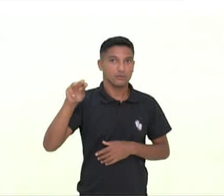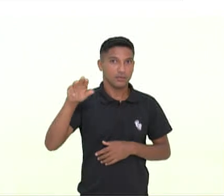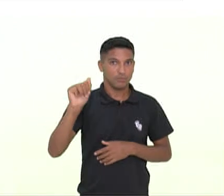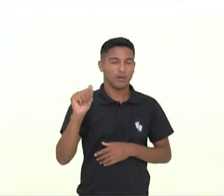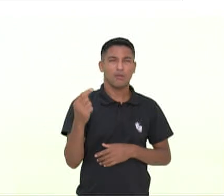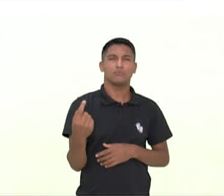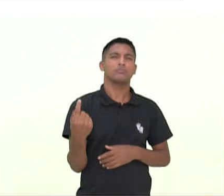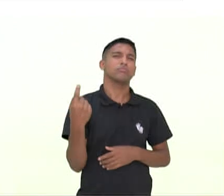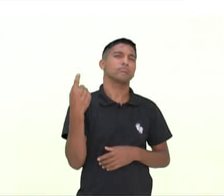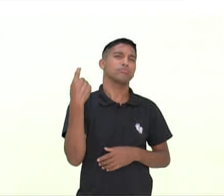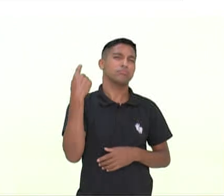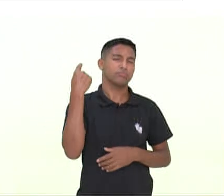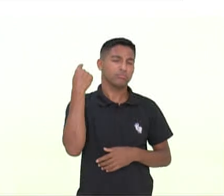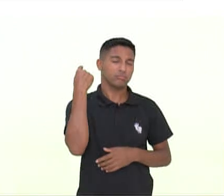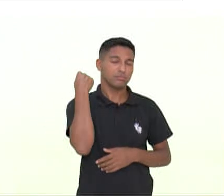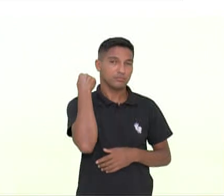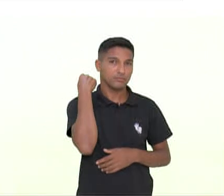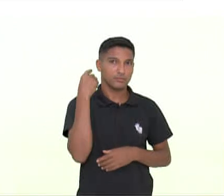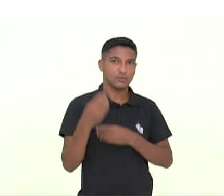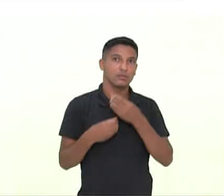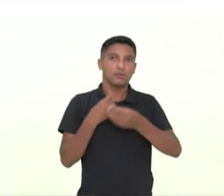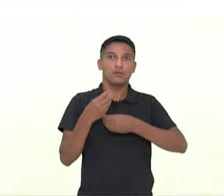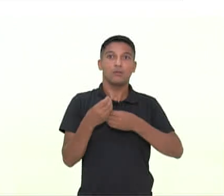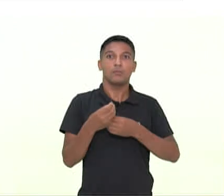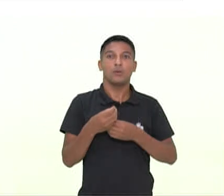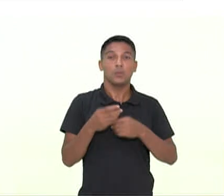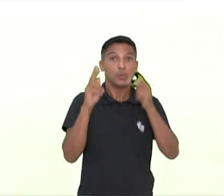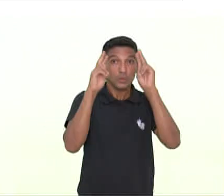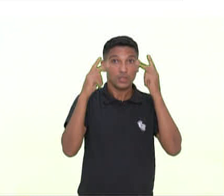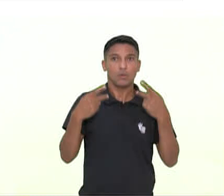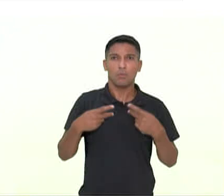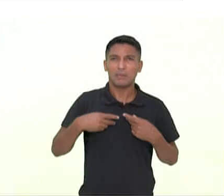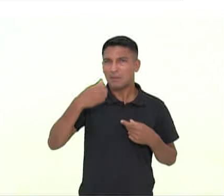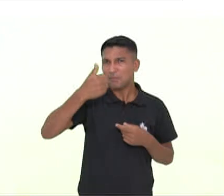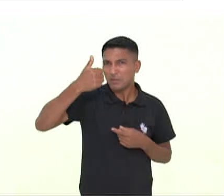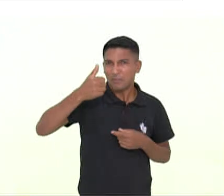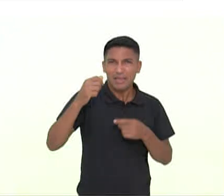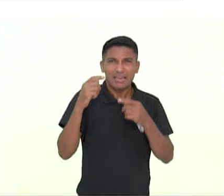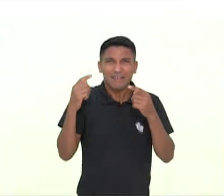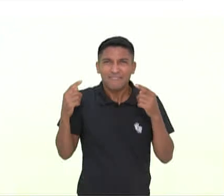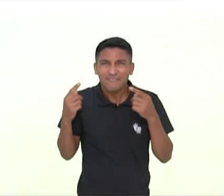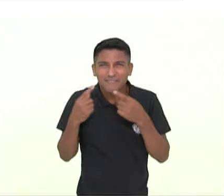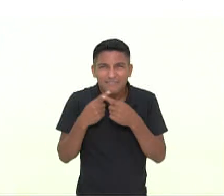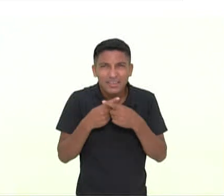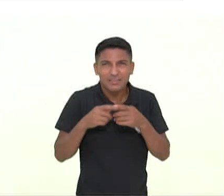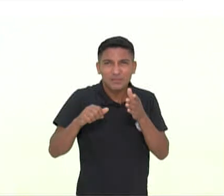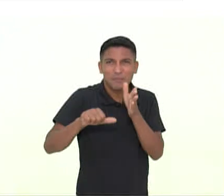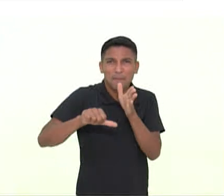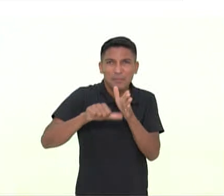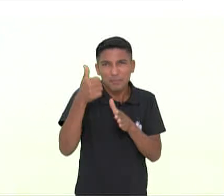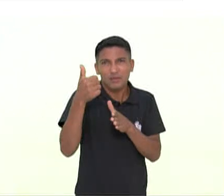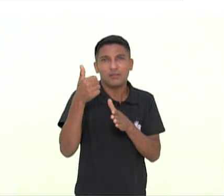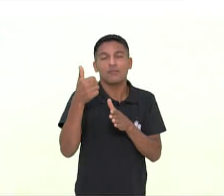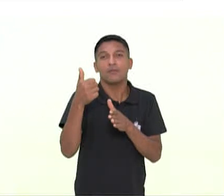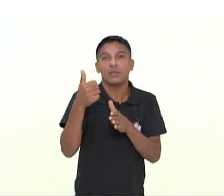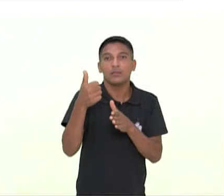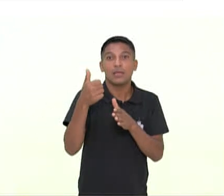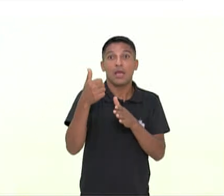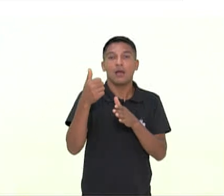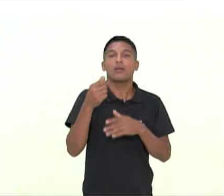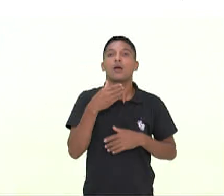um pedaço de madeira para se defender ou atacar então a gente pode dizer que a primeira espada